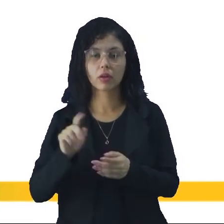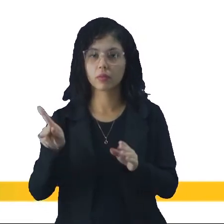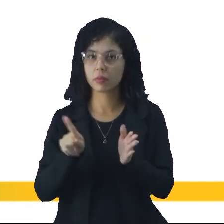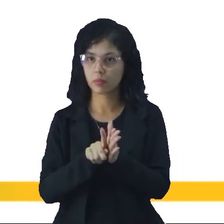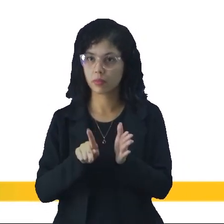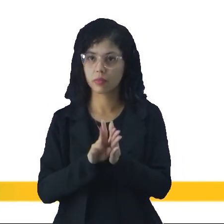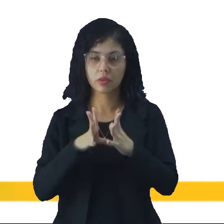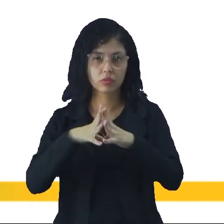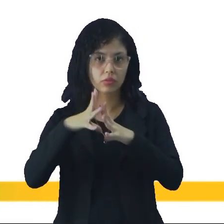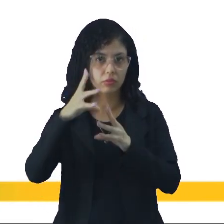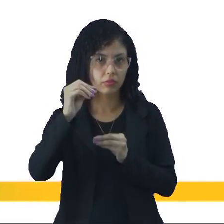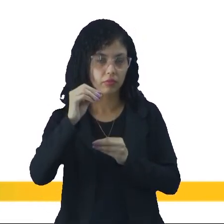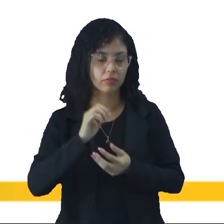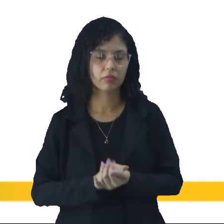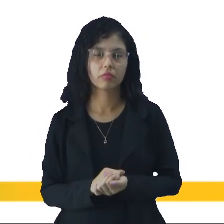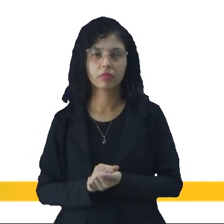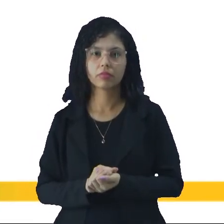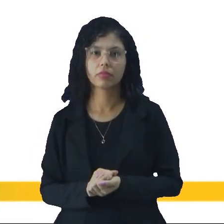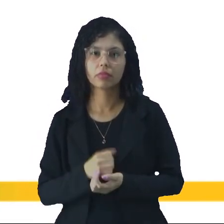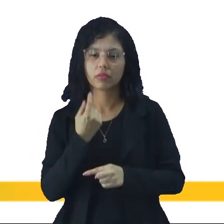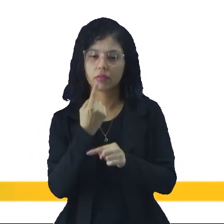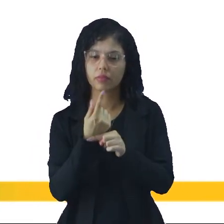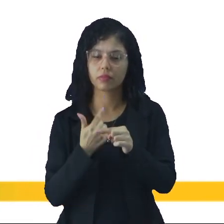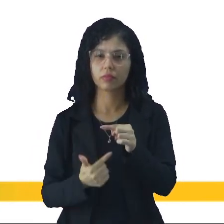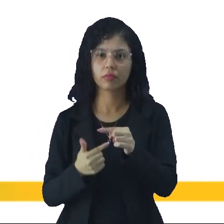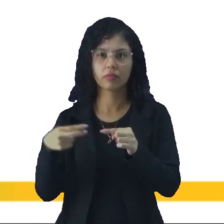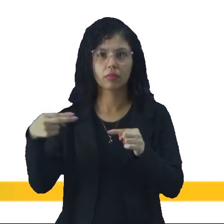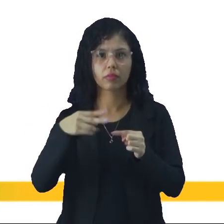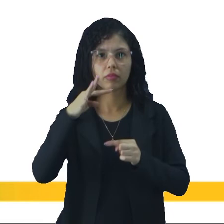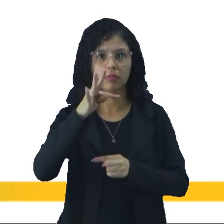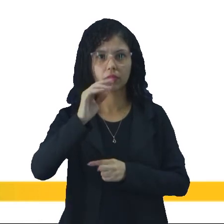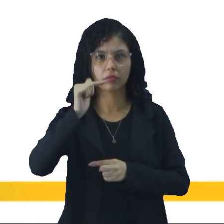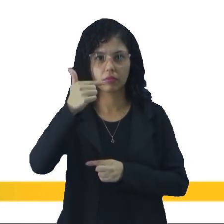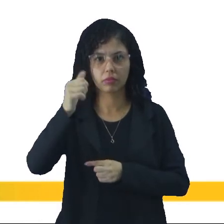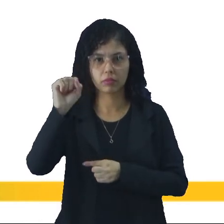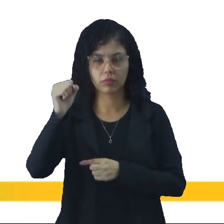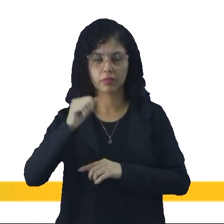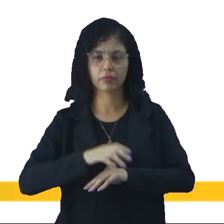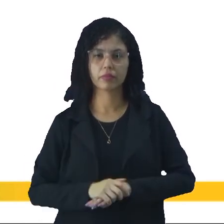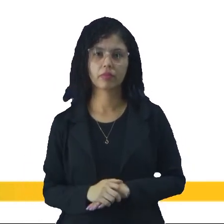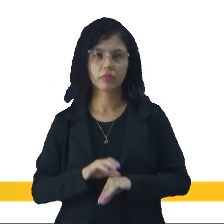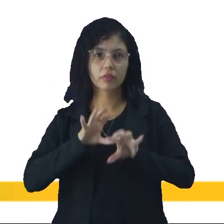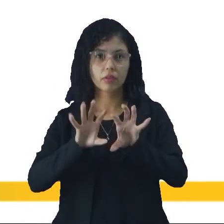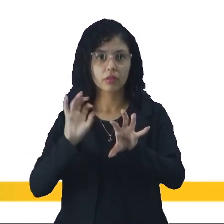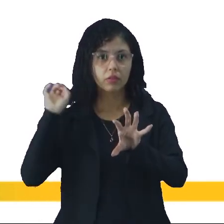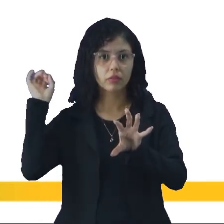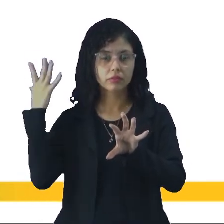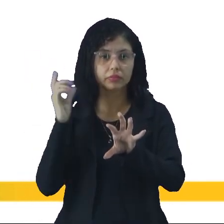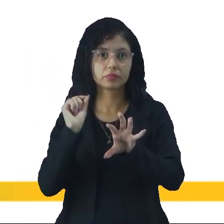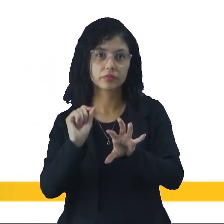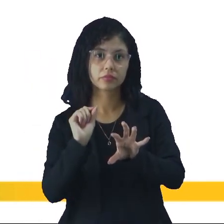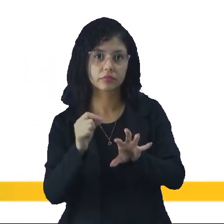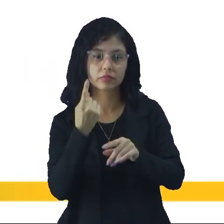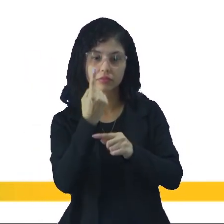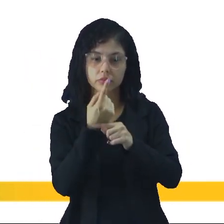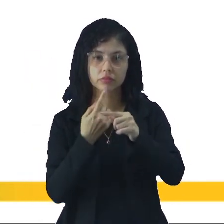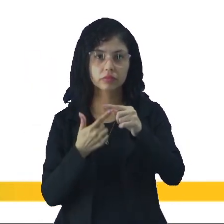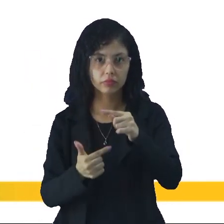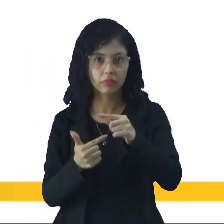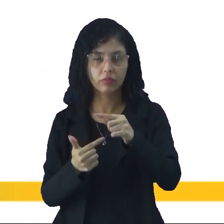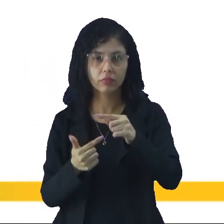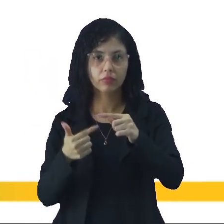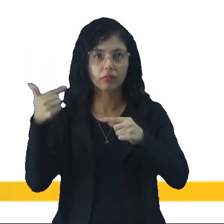automaticamente vai sumir. Vai ficar meio elevado a t sobre 28. Aqui nesse caso, pessoal, 1 meio